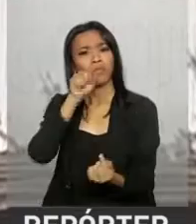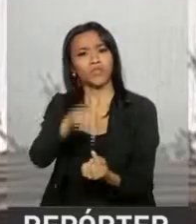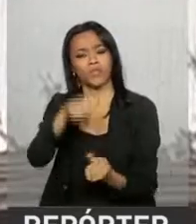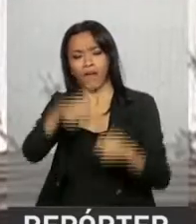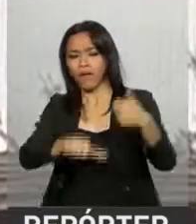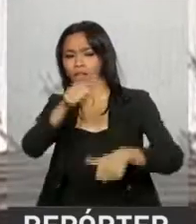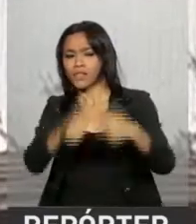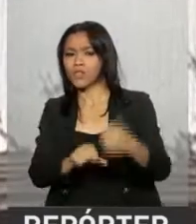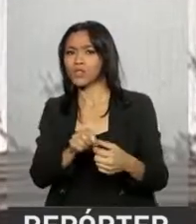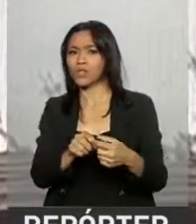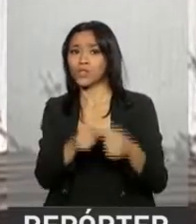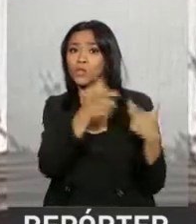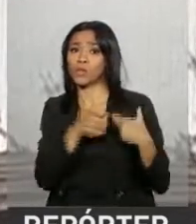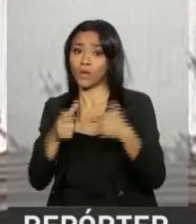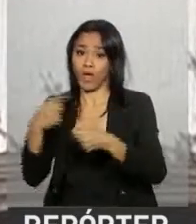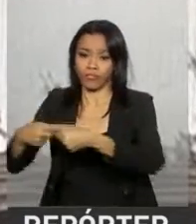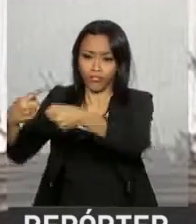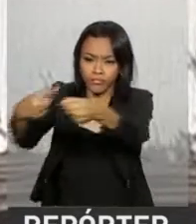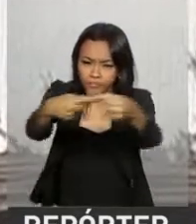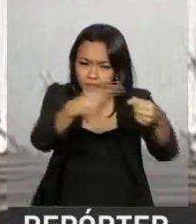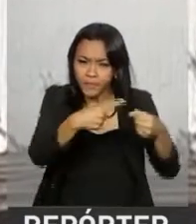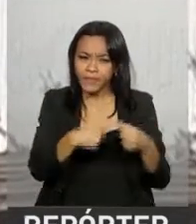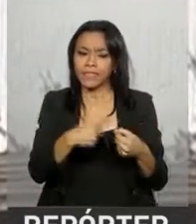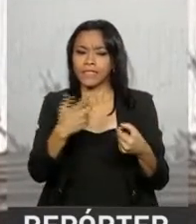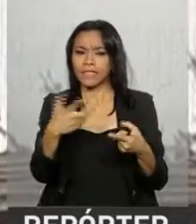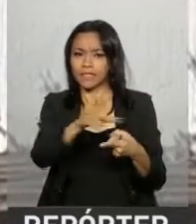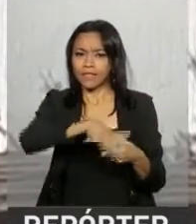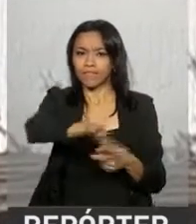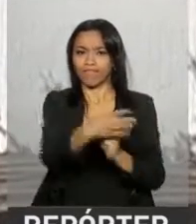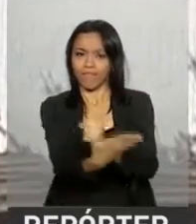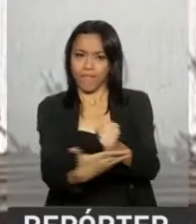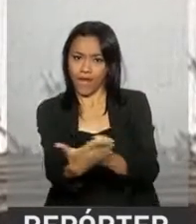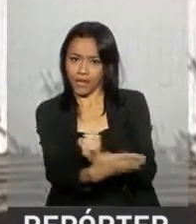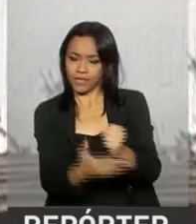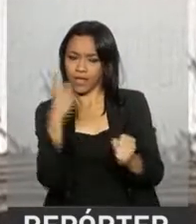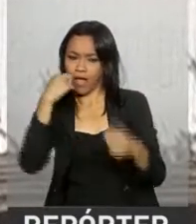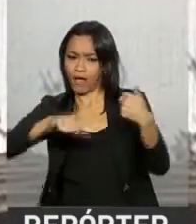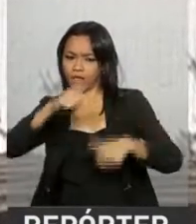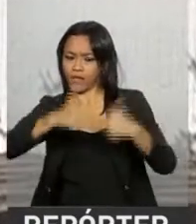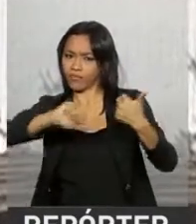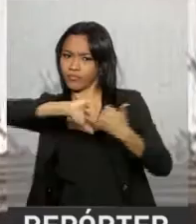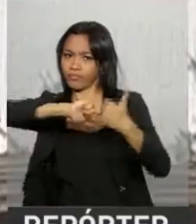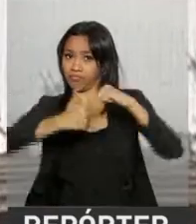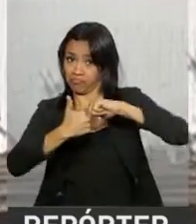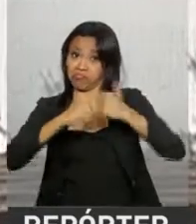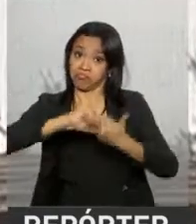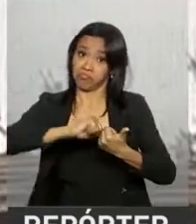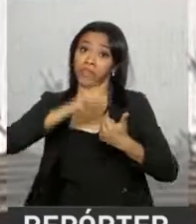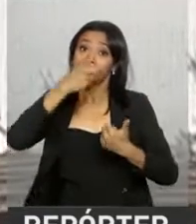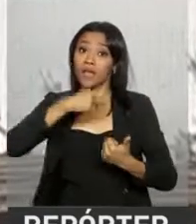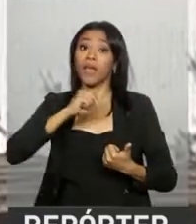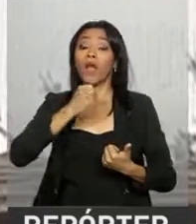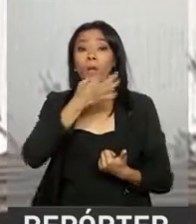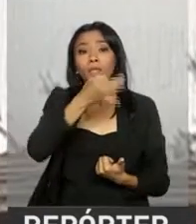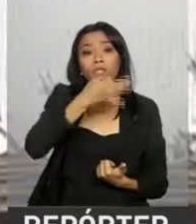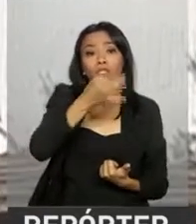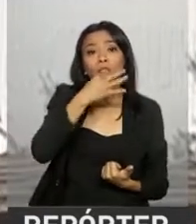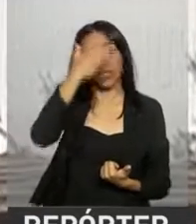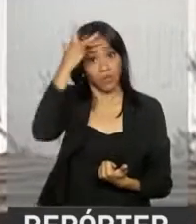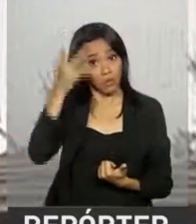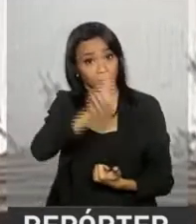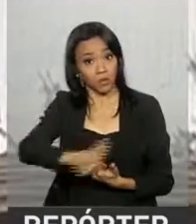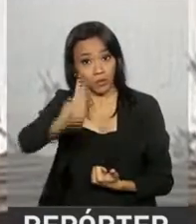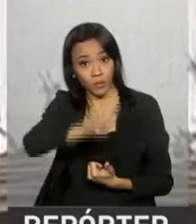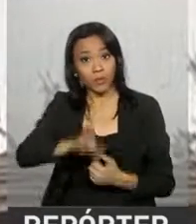lugares que oferecem o serviço de atenção básica de saúde e por meio dessas avaliações que são feitas tanto pelos pacientes quanto pelos